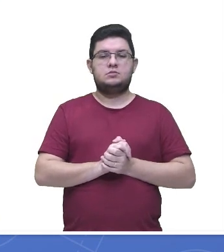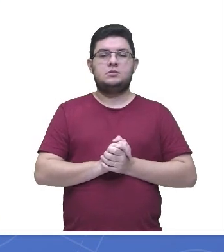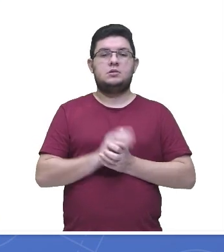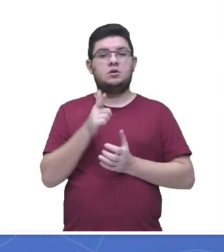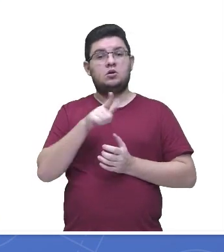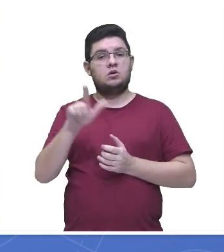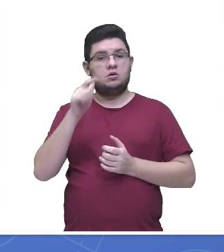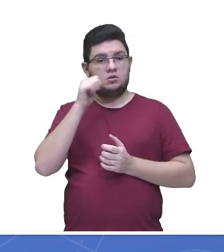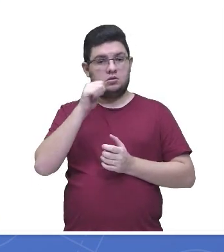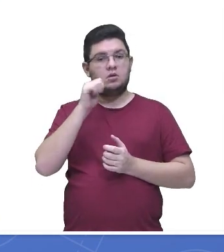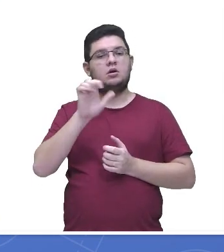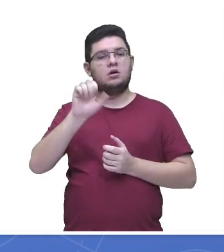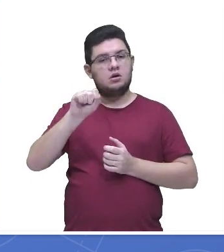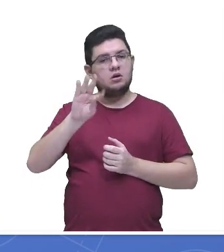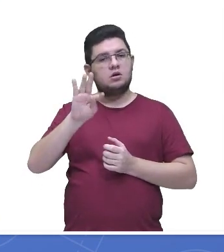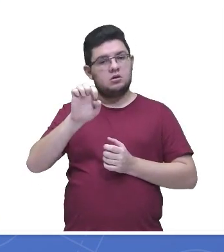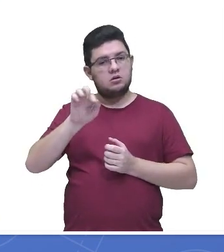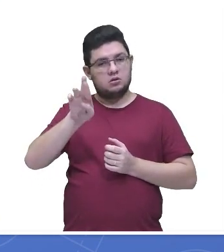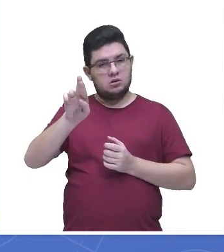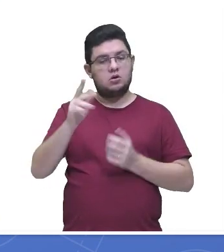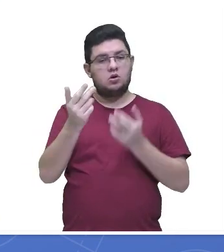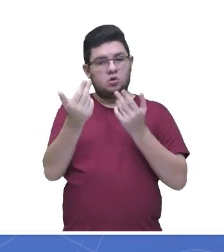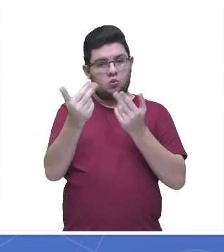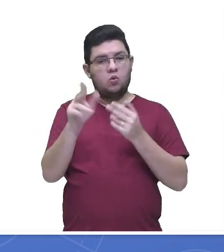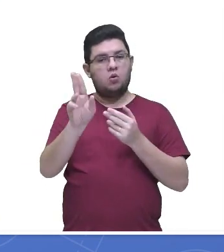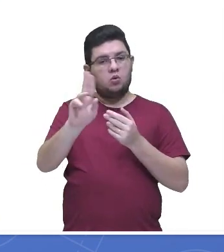fala papiriforme, papiriforme e